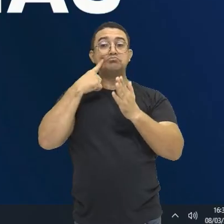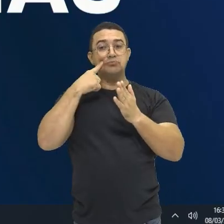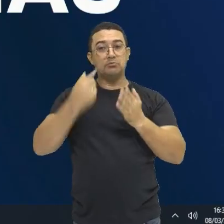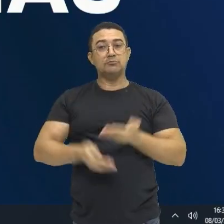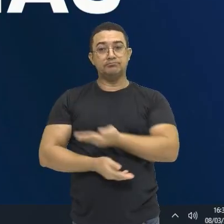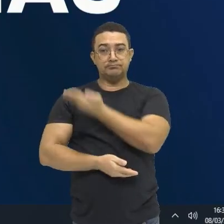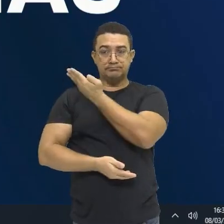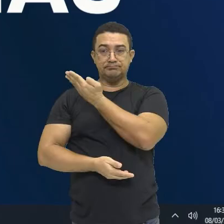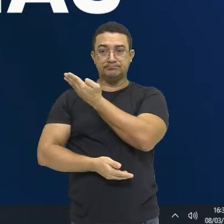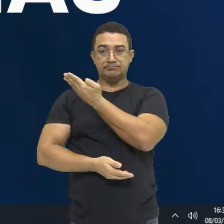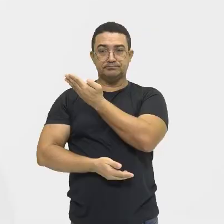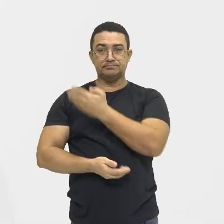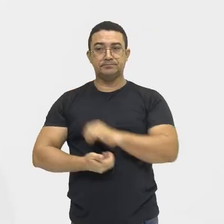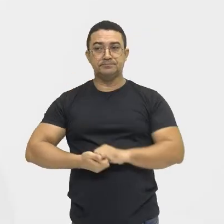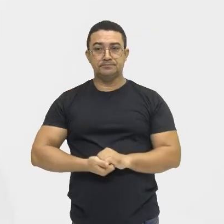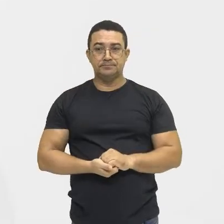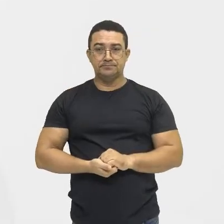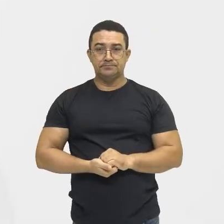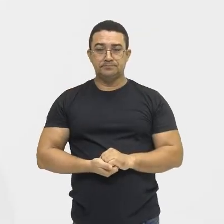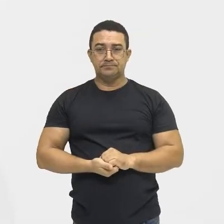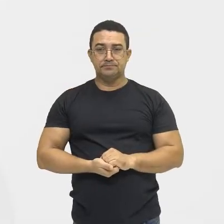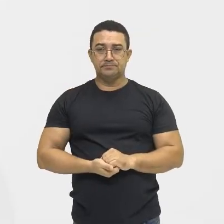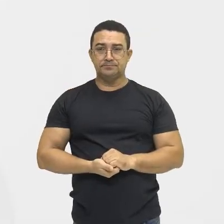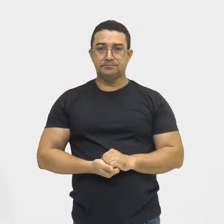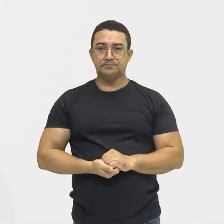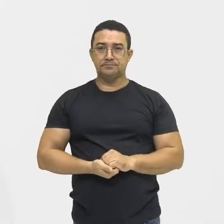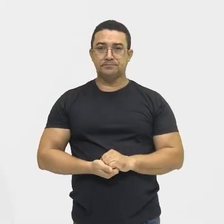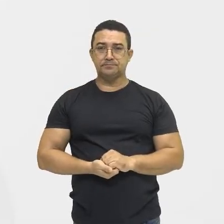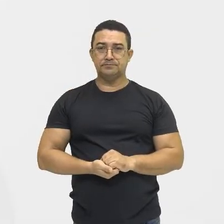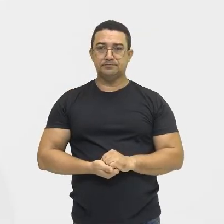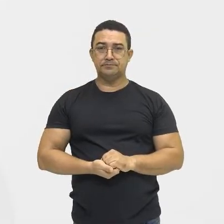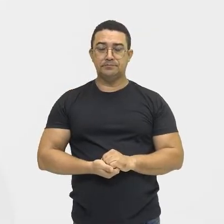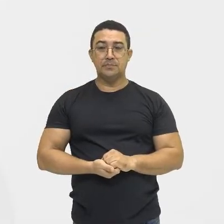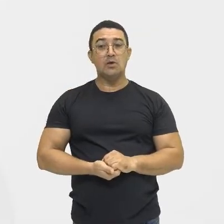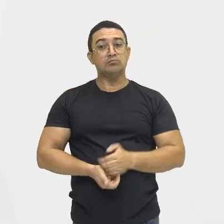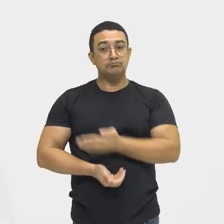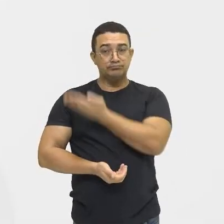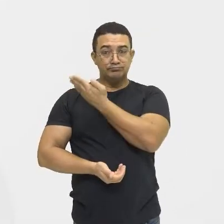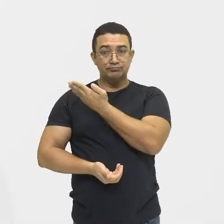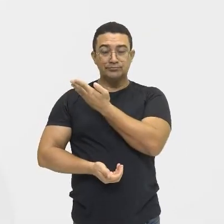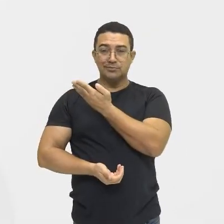obra. Então, aí nós temos a obra,